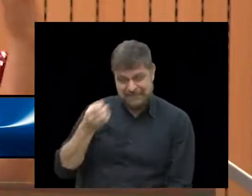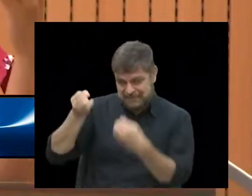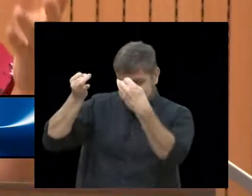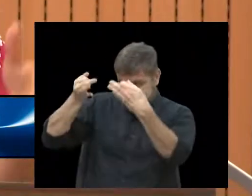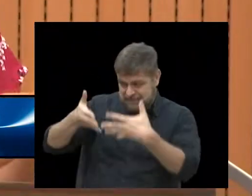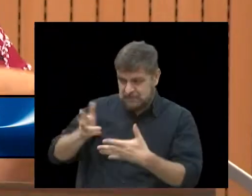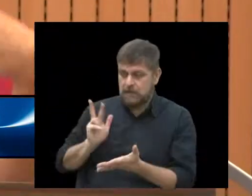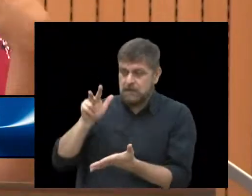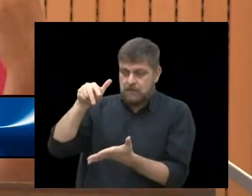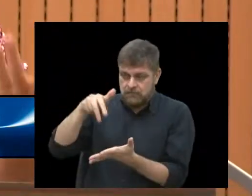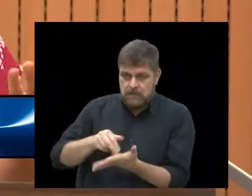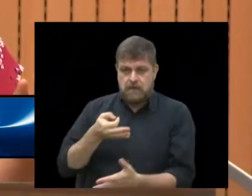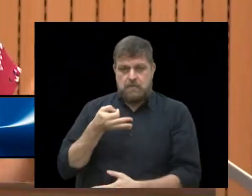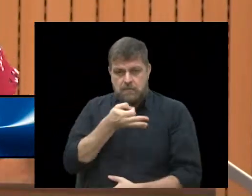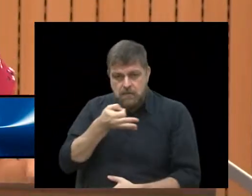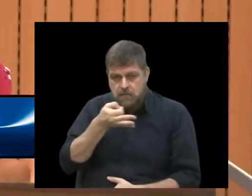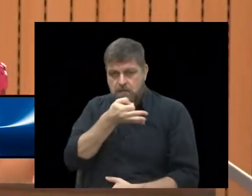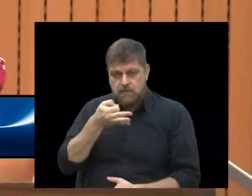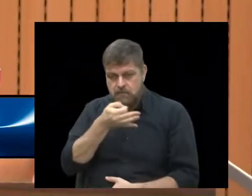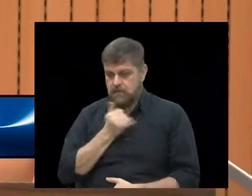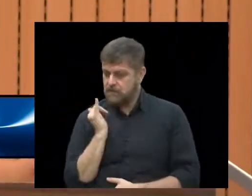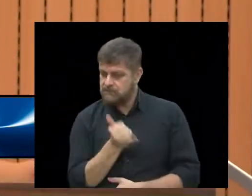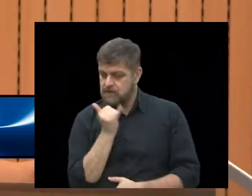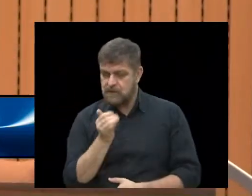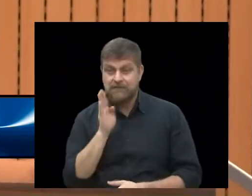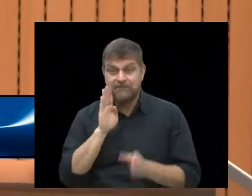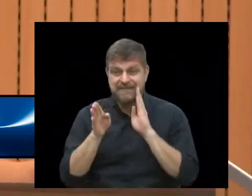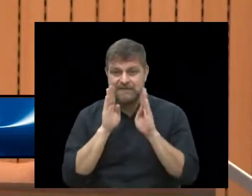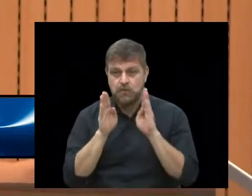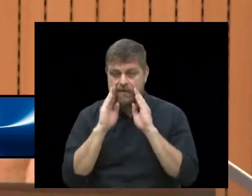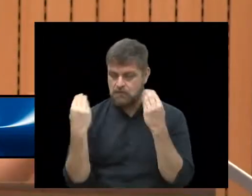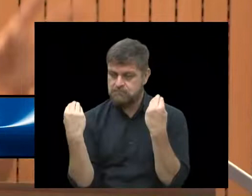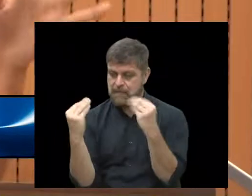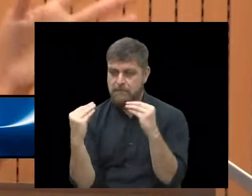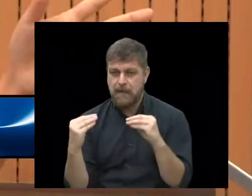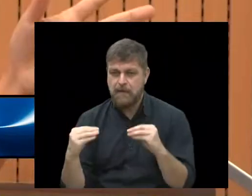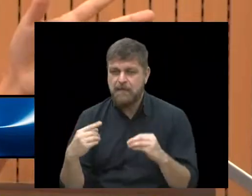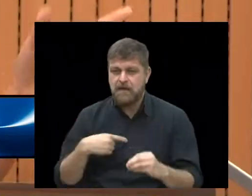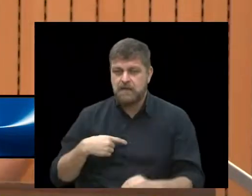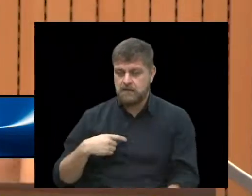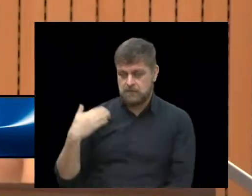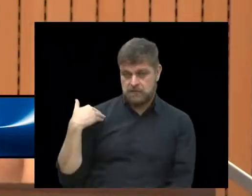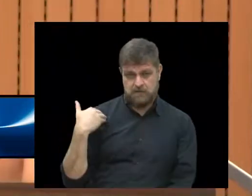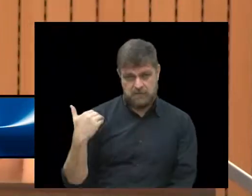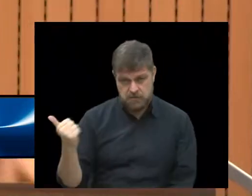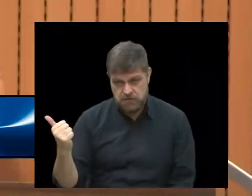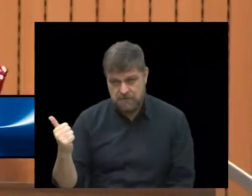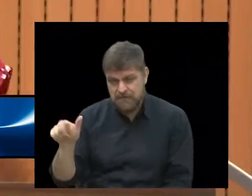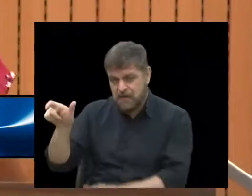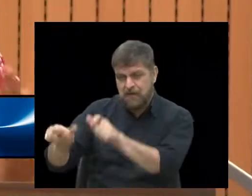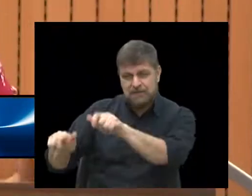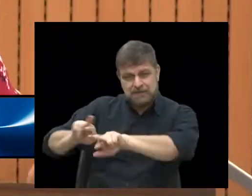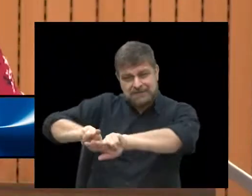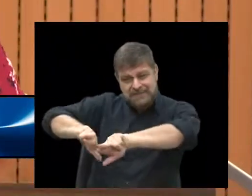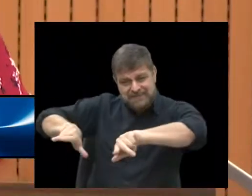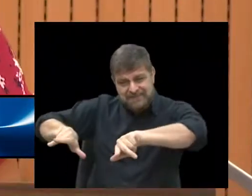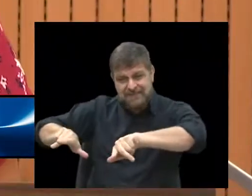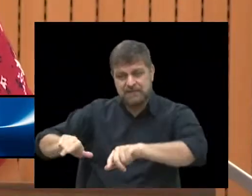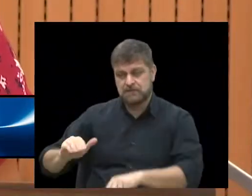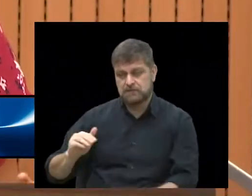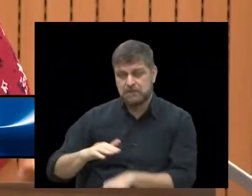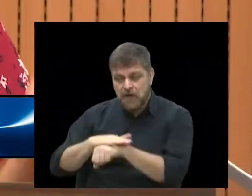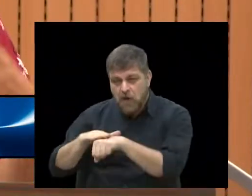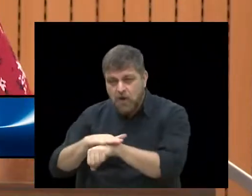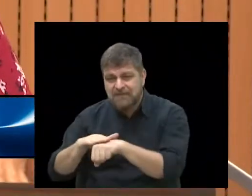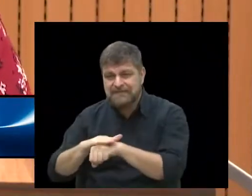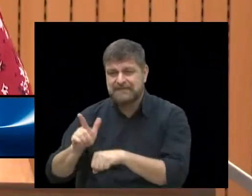usei essa tribuna e divulguei nas minhas redes sociais que eu estava sendo procurada por vários moradores da cidade de Campinas